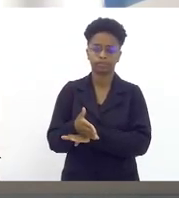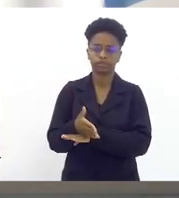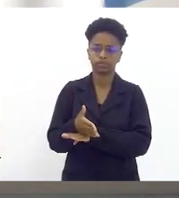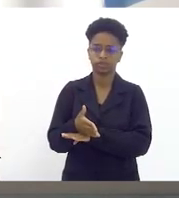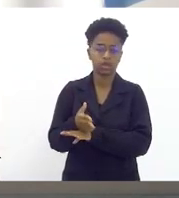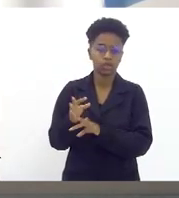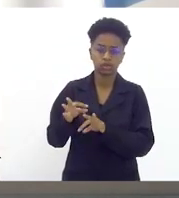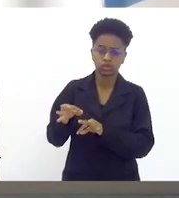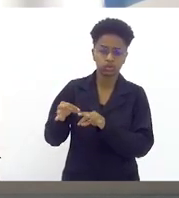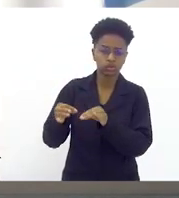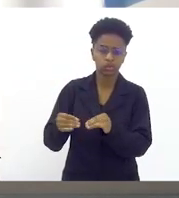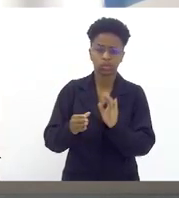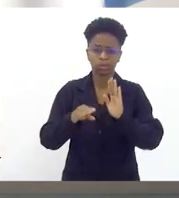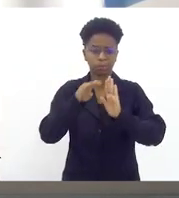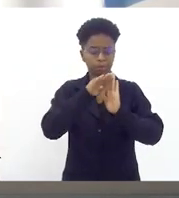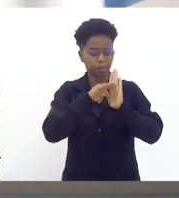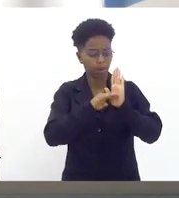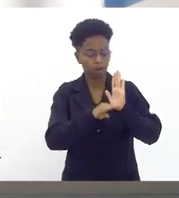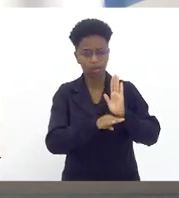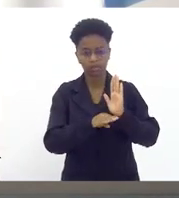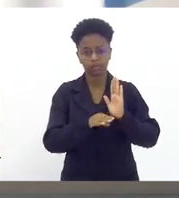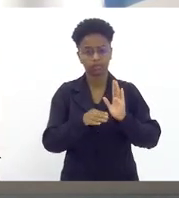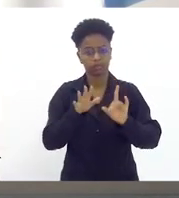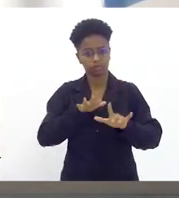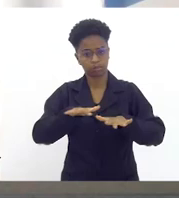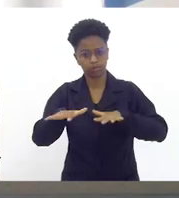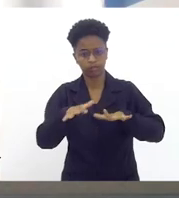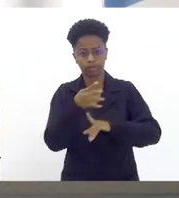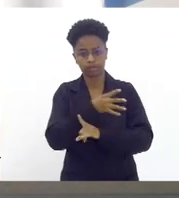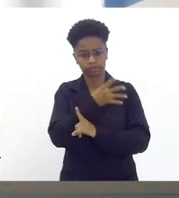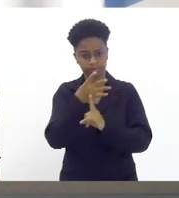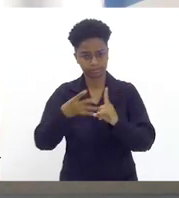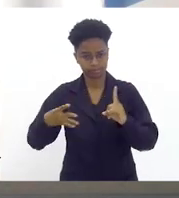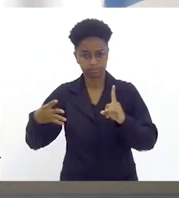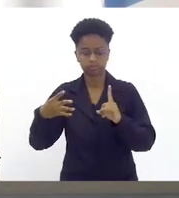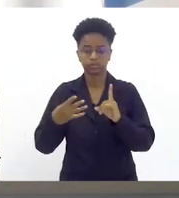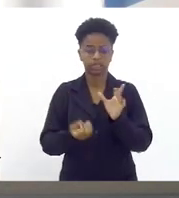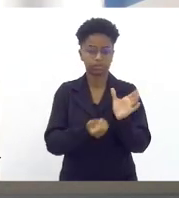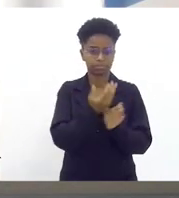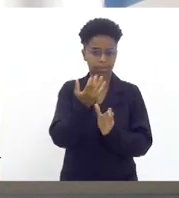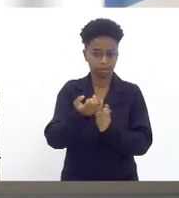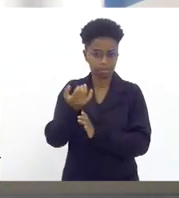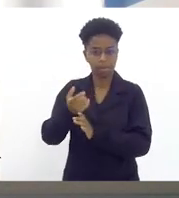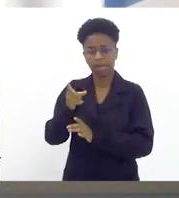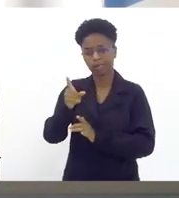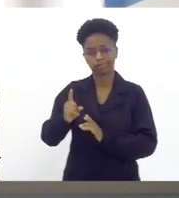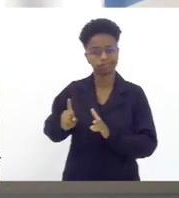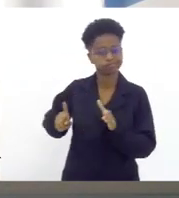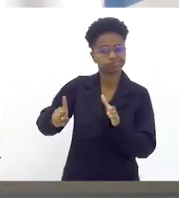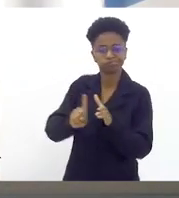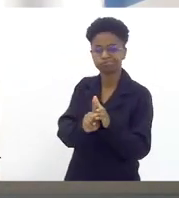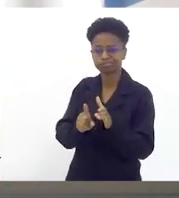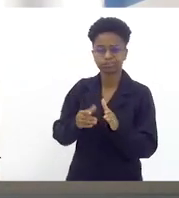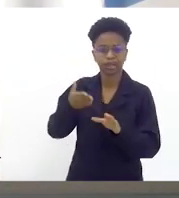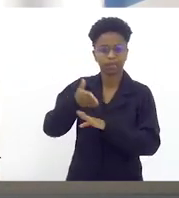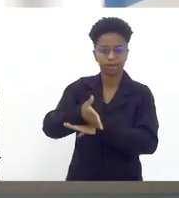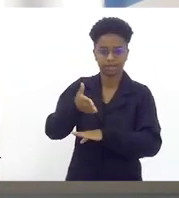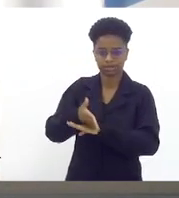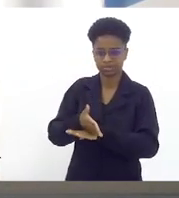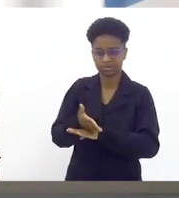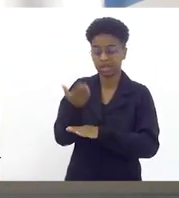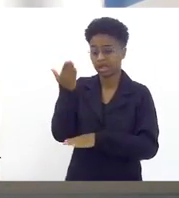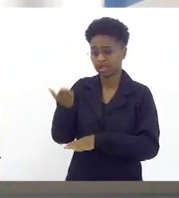todas as agendas que o movimento LGBTQIA+ construía. A Alessandra tinha